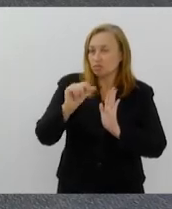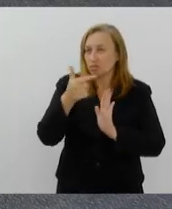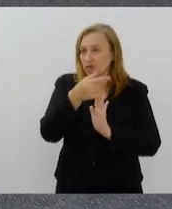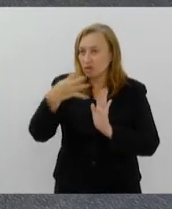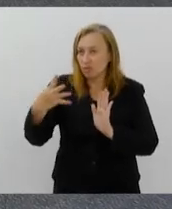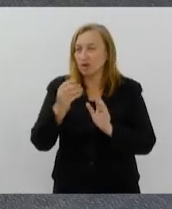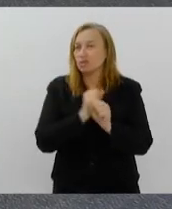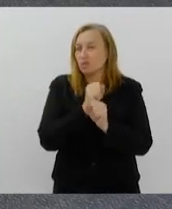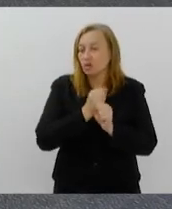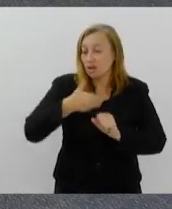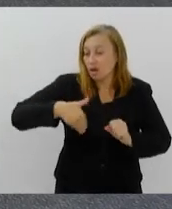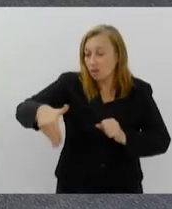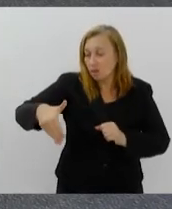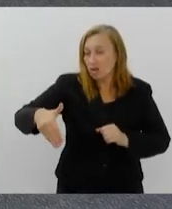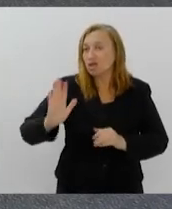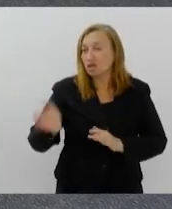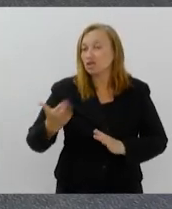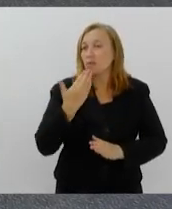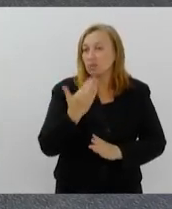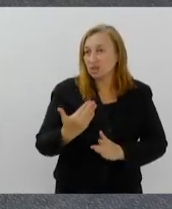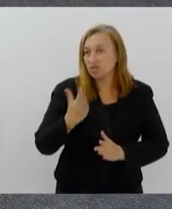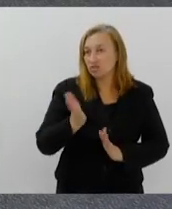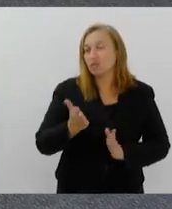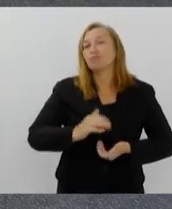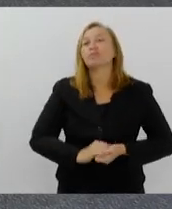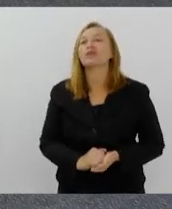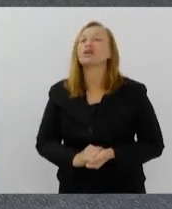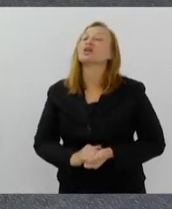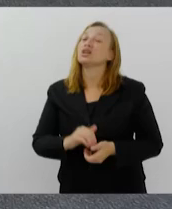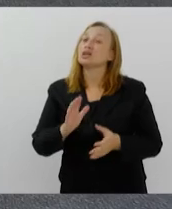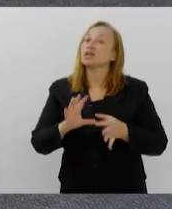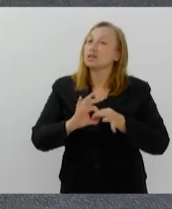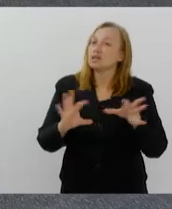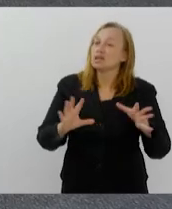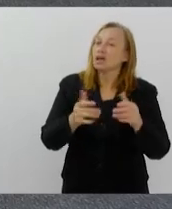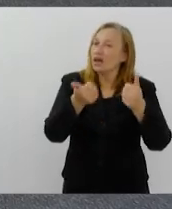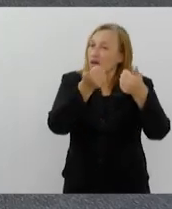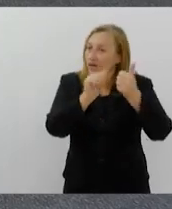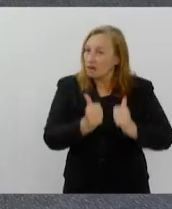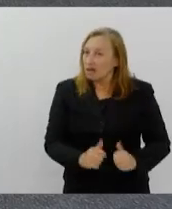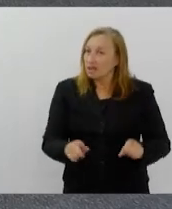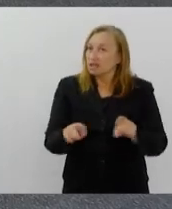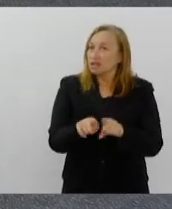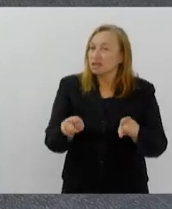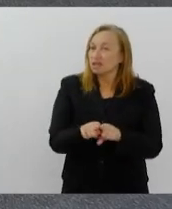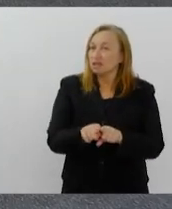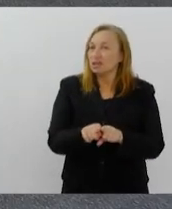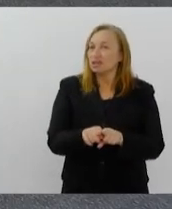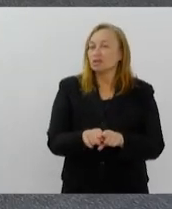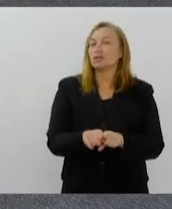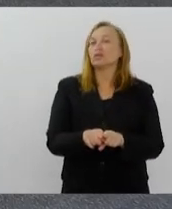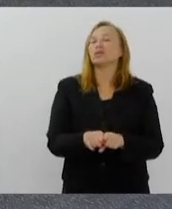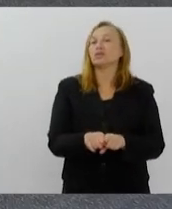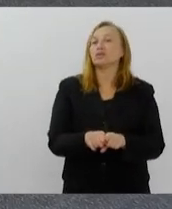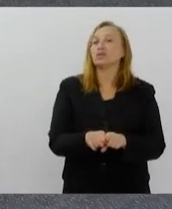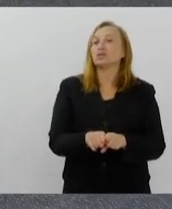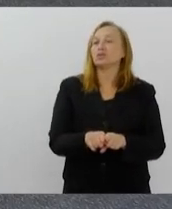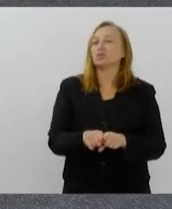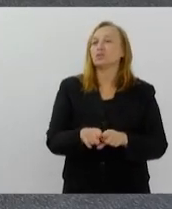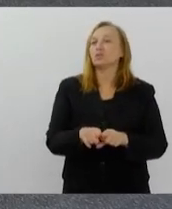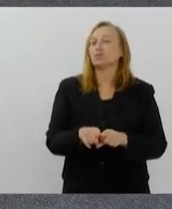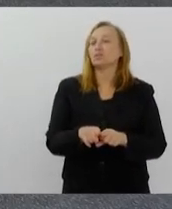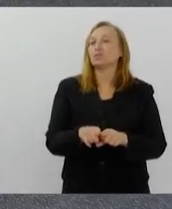2024, que é uma das exigências. E isso permitiria avaliar o grau de execução físico-financeira